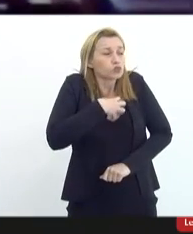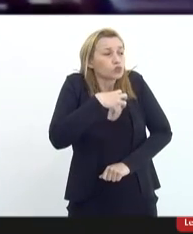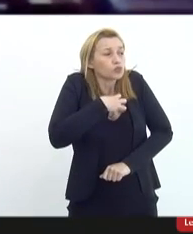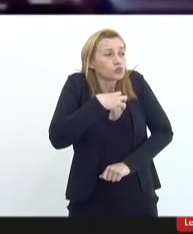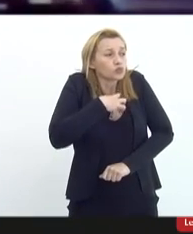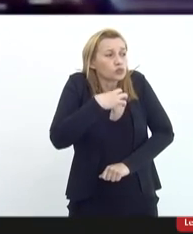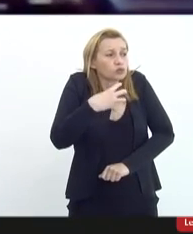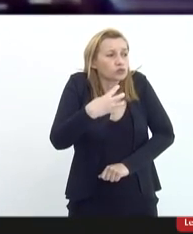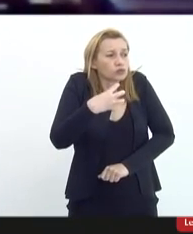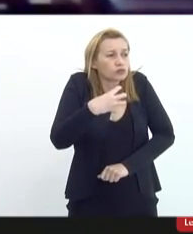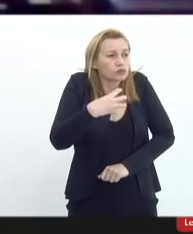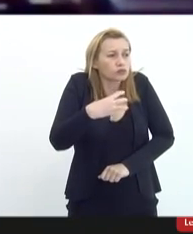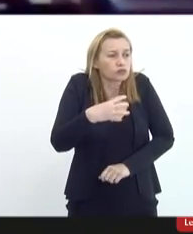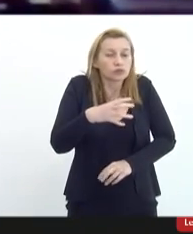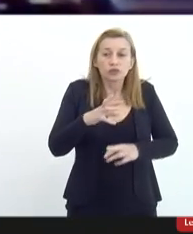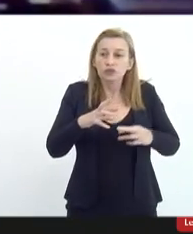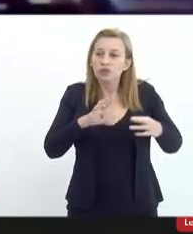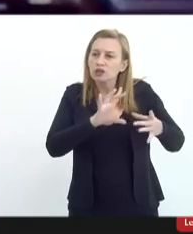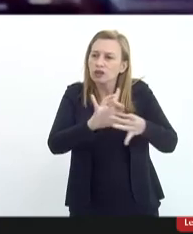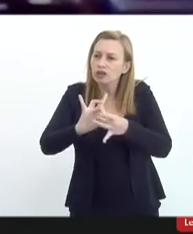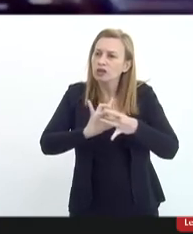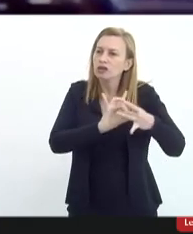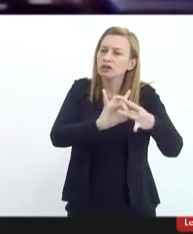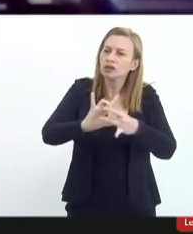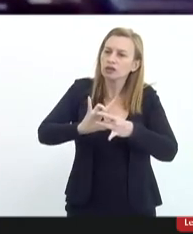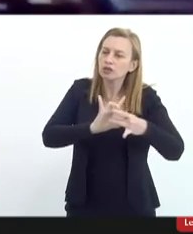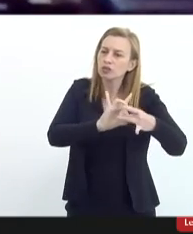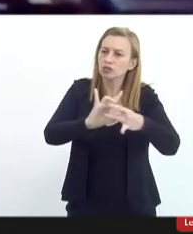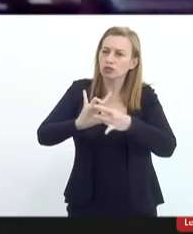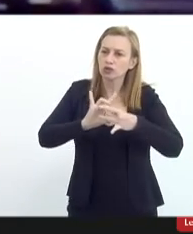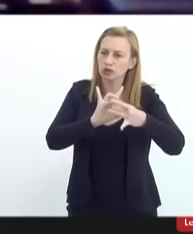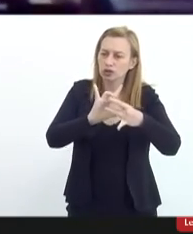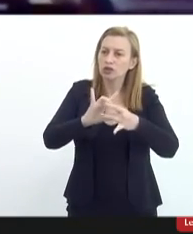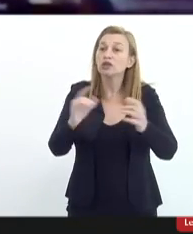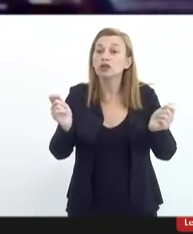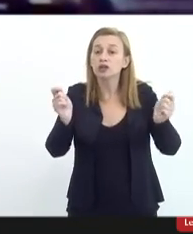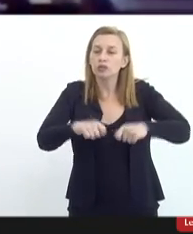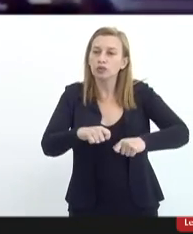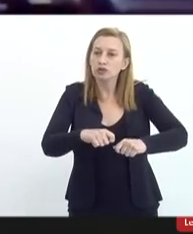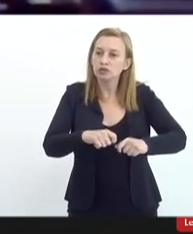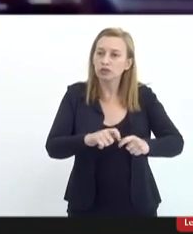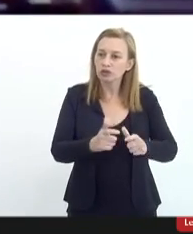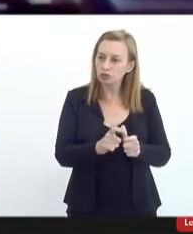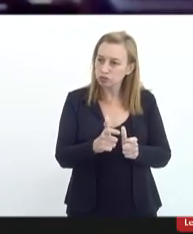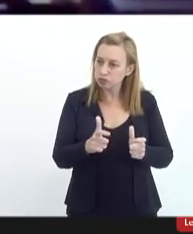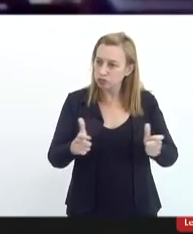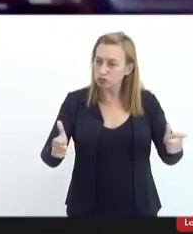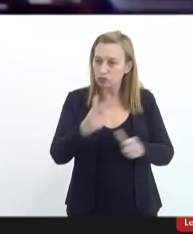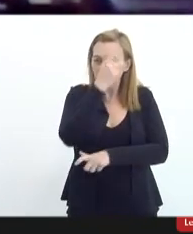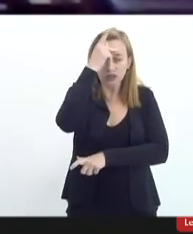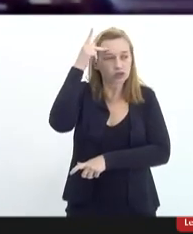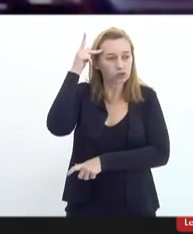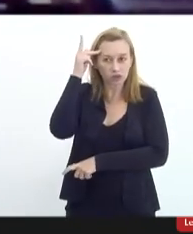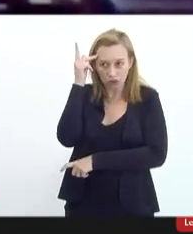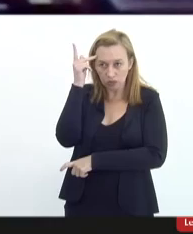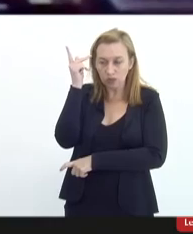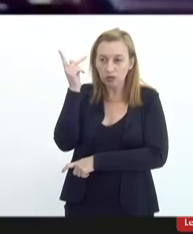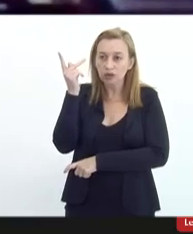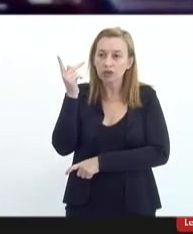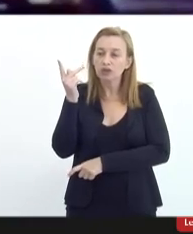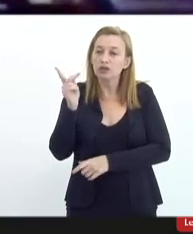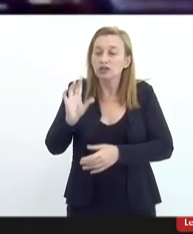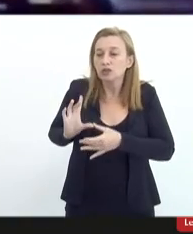de harmonizar, integrar e possibilitar o crescimento dessas pessoas, fazendo